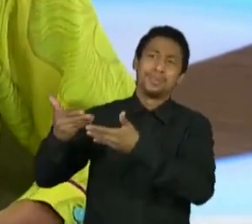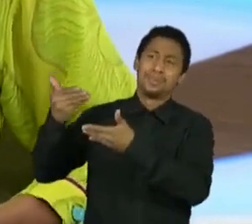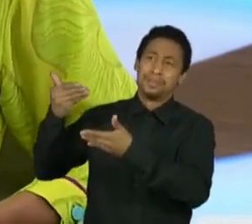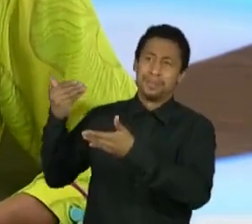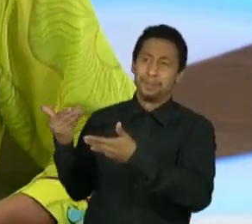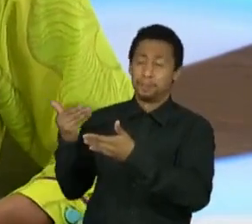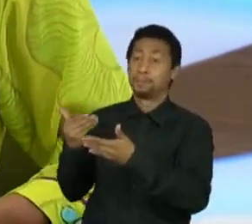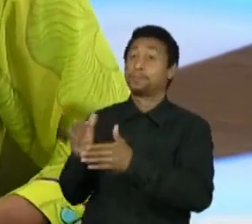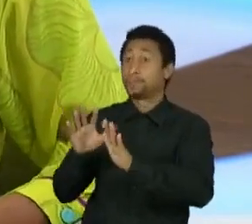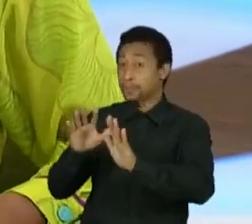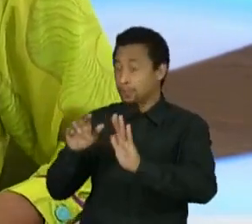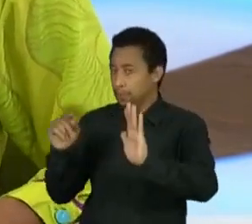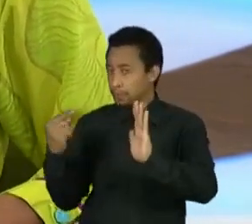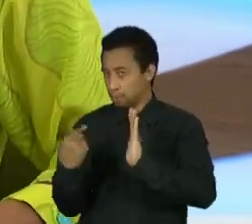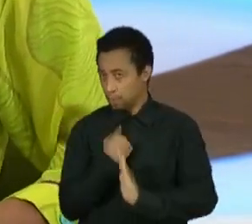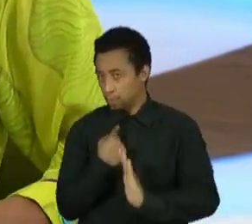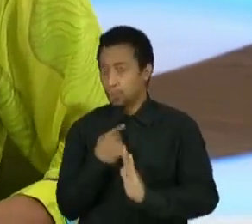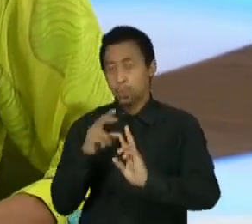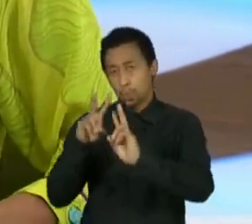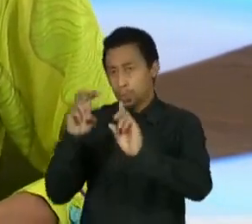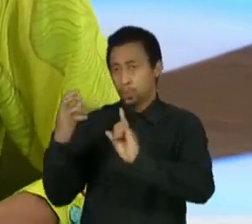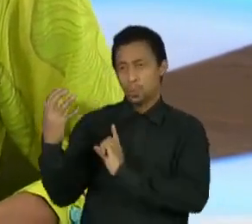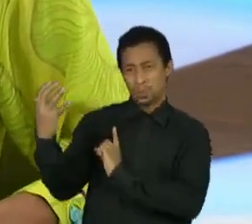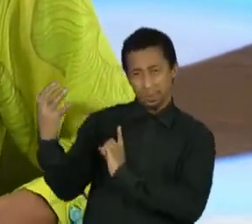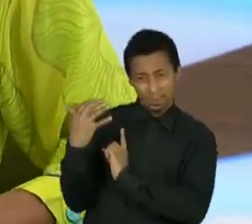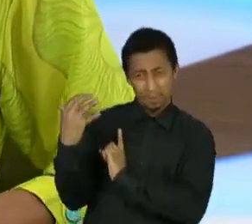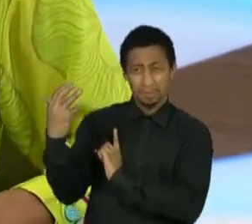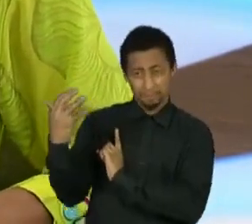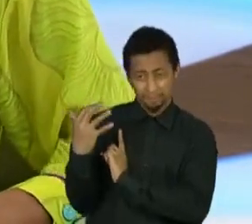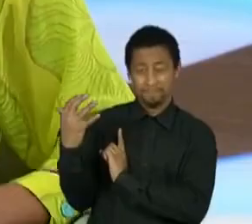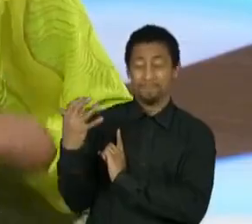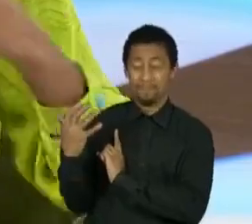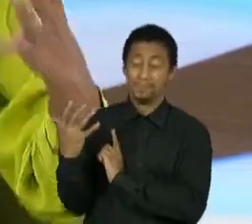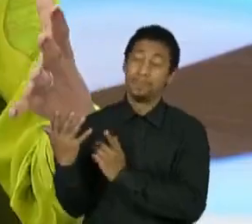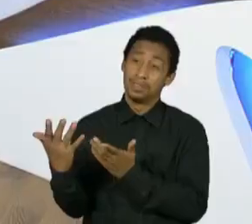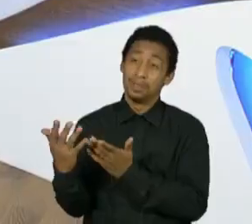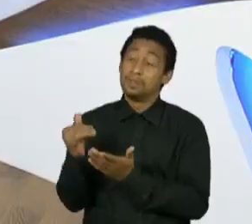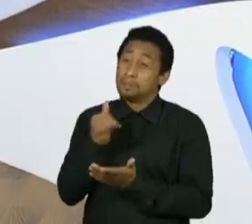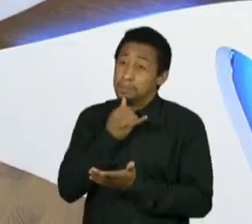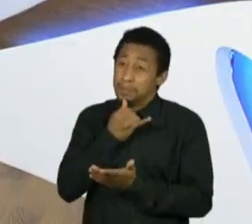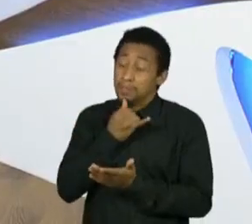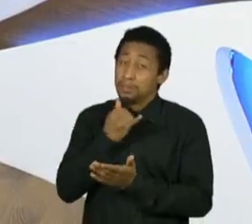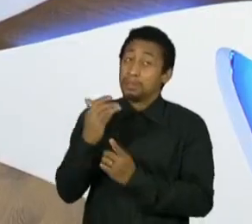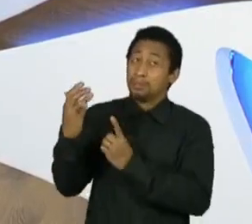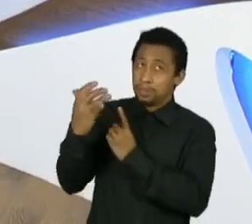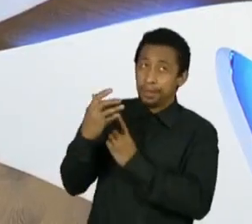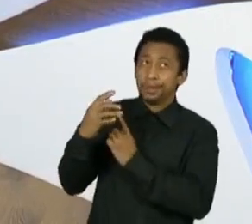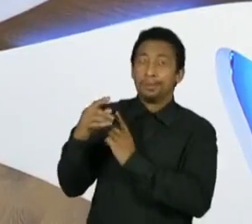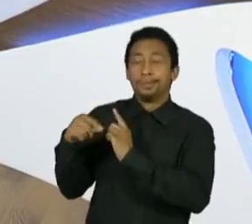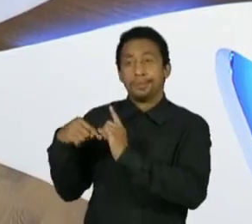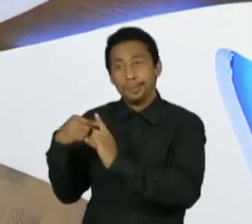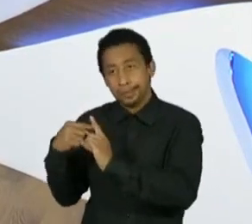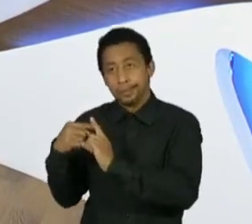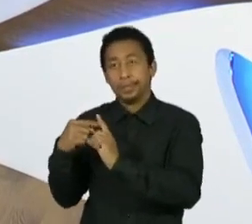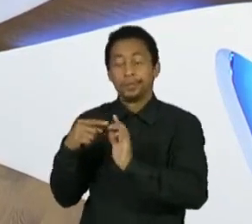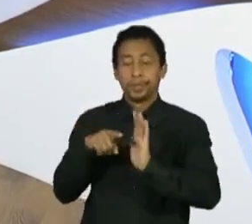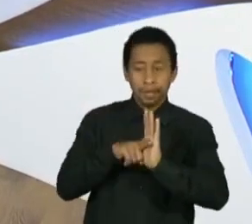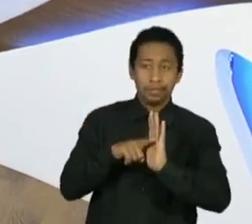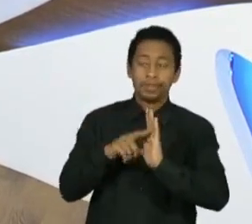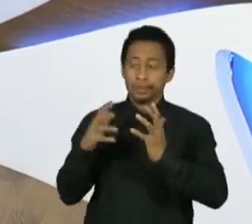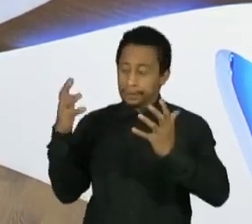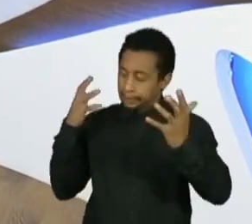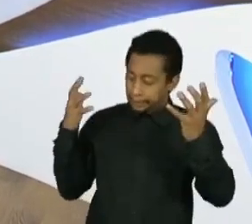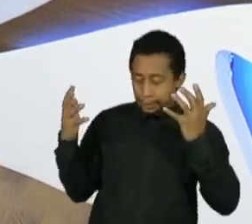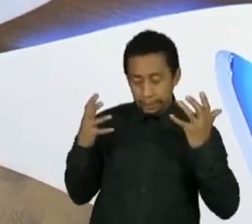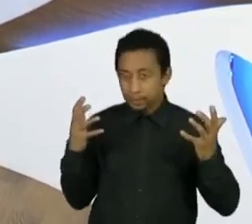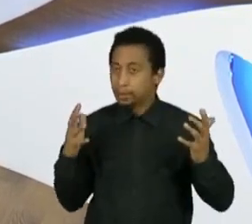fala do impacto, a gente é sempre impactada, seja no negativo ou no positivo, mas a gente está sempre ali à margem